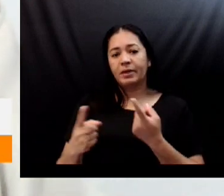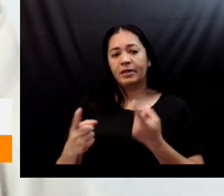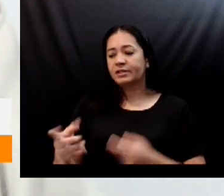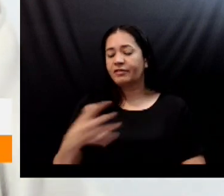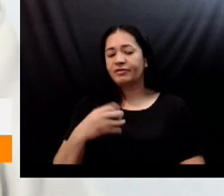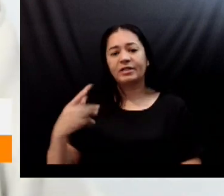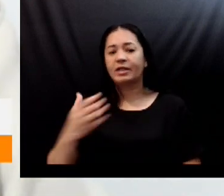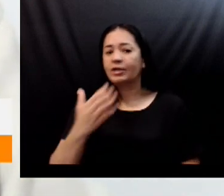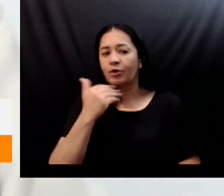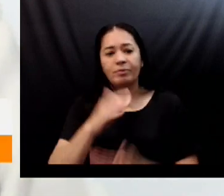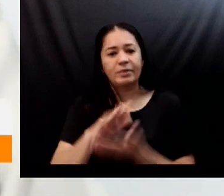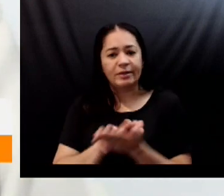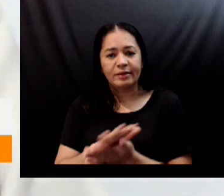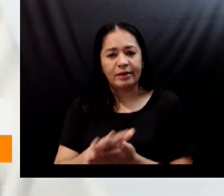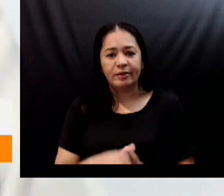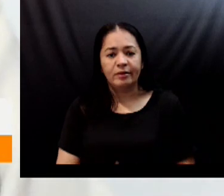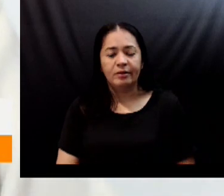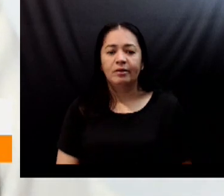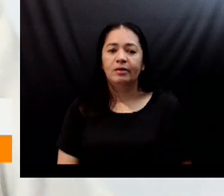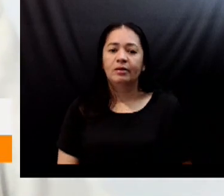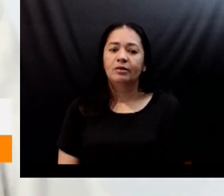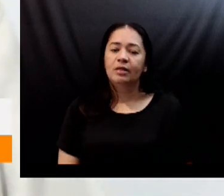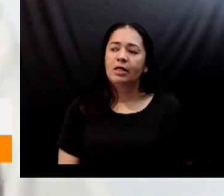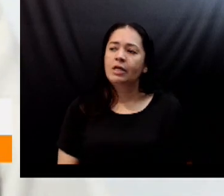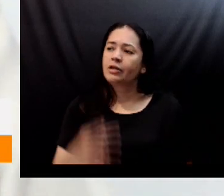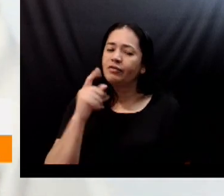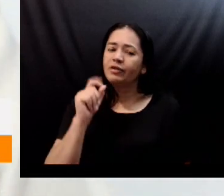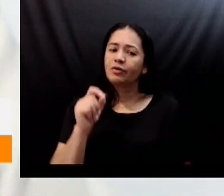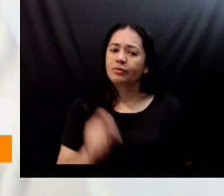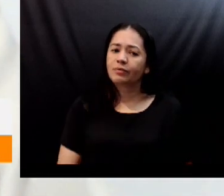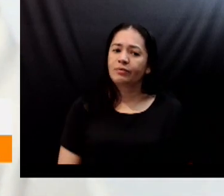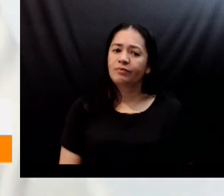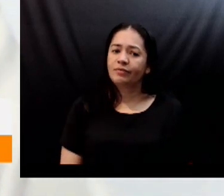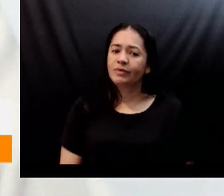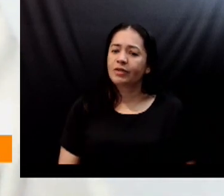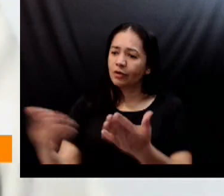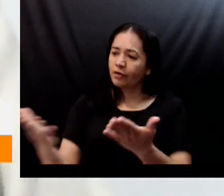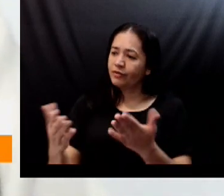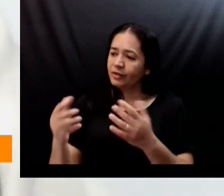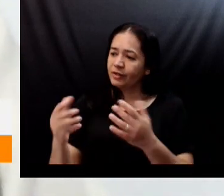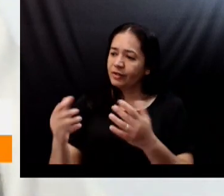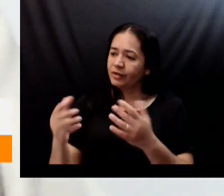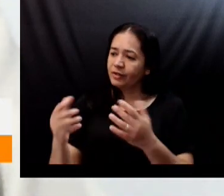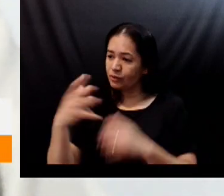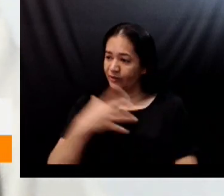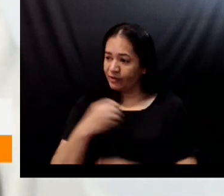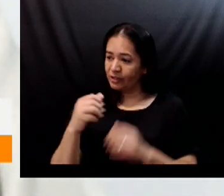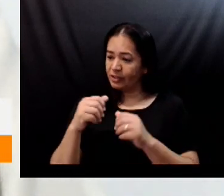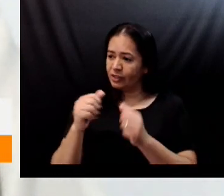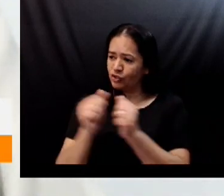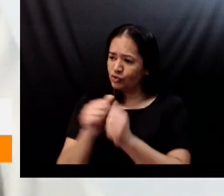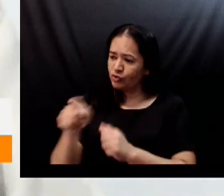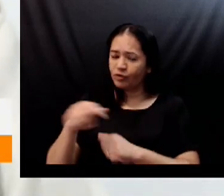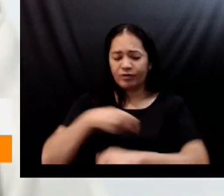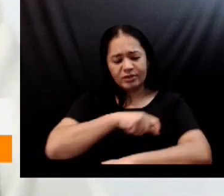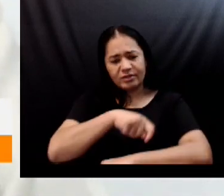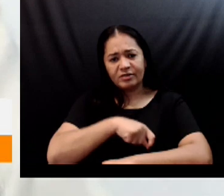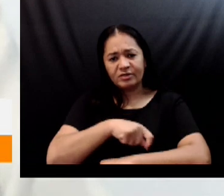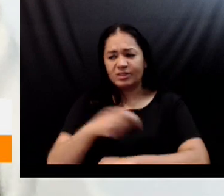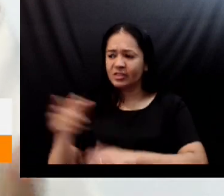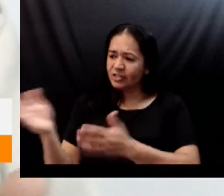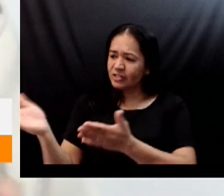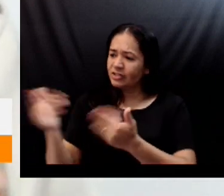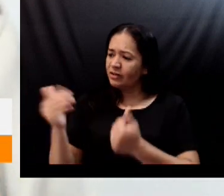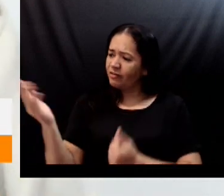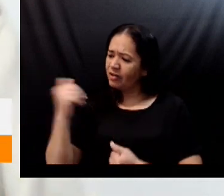da comida dela. E aí eu falei o seguinte: chama a sua filha para cozinhar com você. Chega assim, cansada, toma aquele banho e fala: filha, me ajuda a fazer o